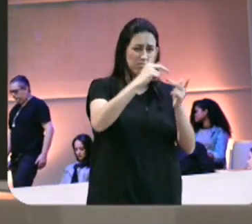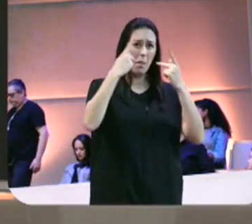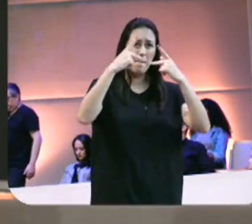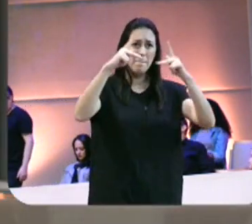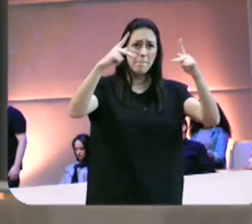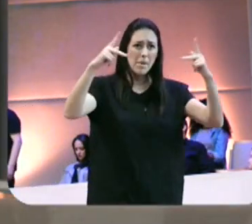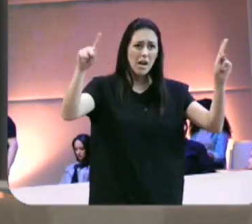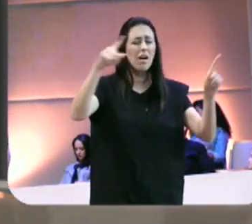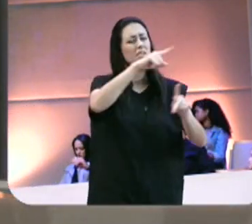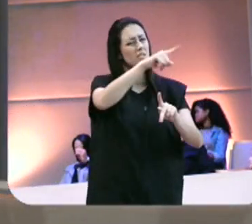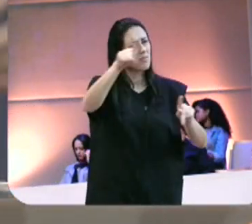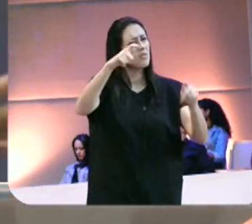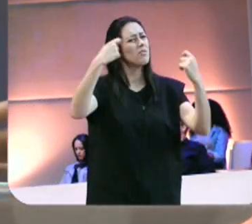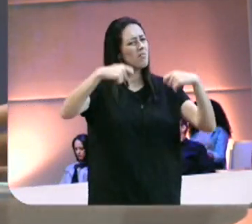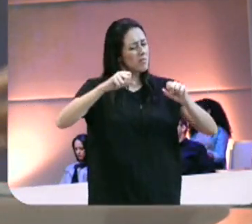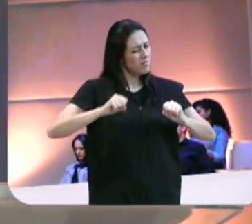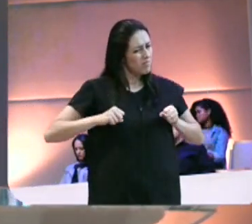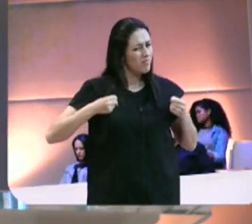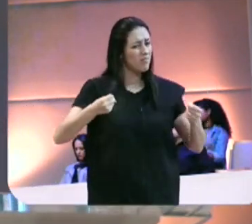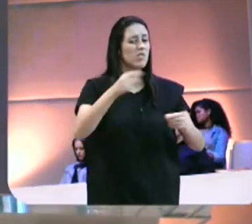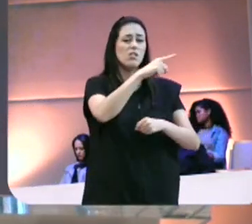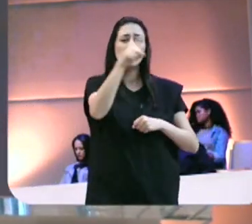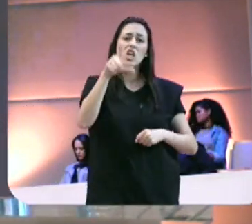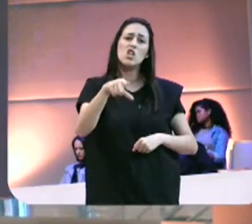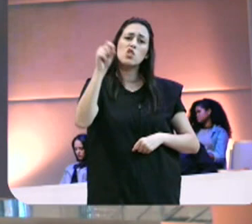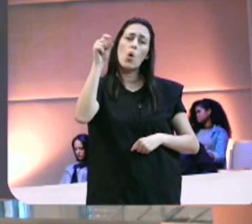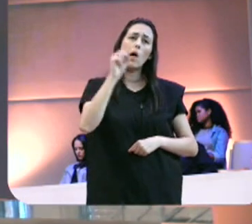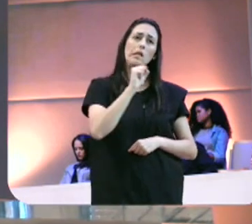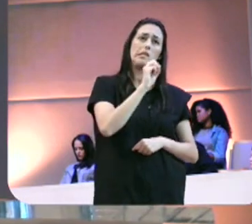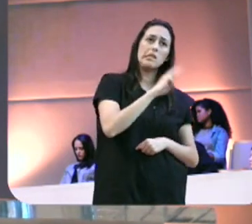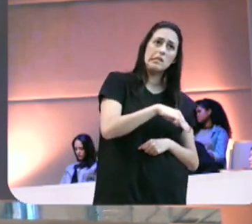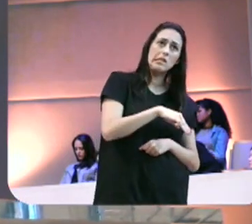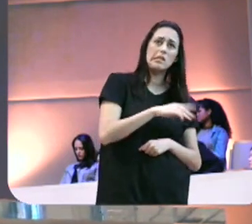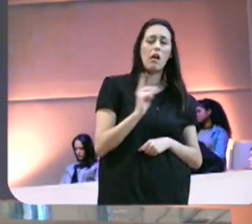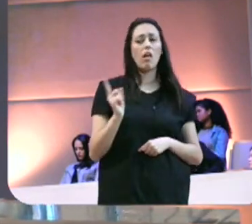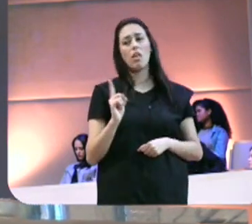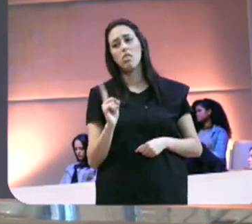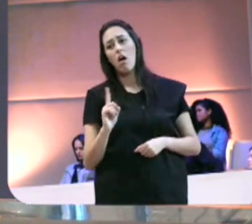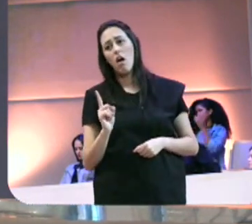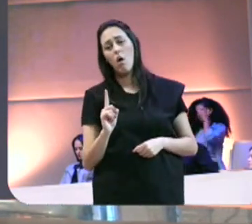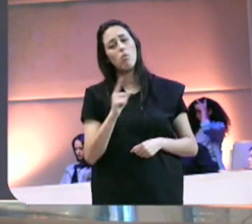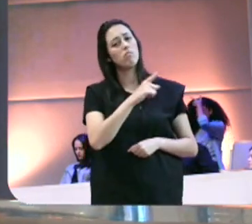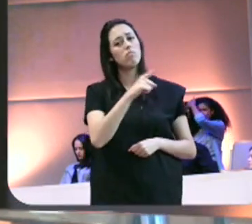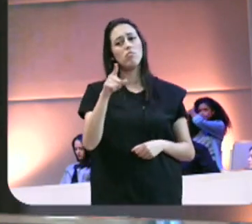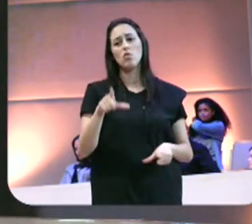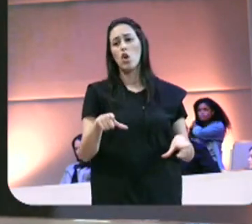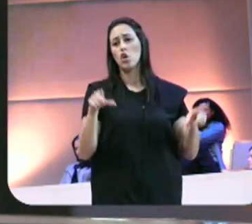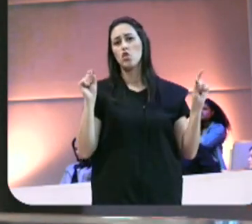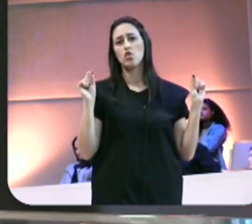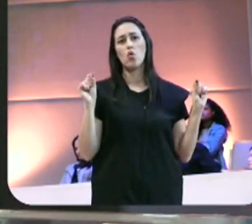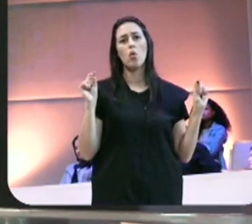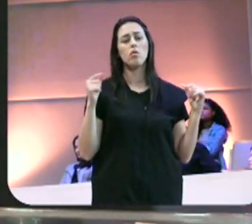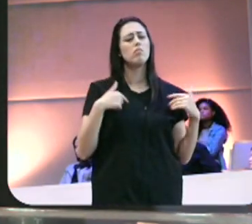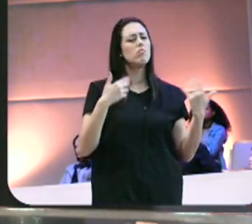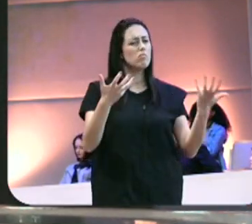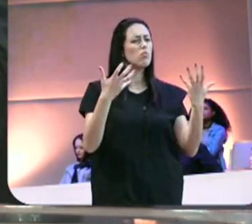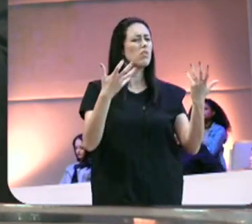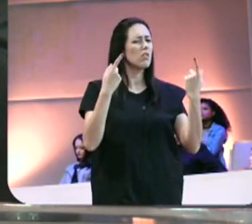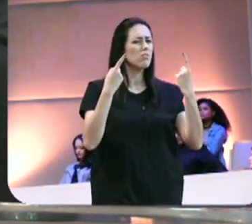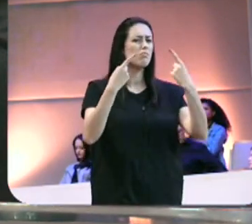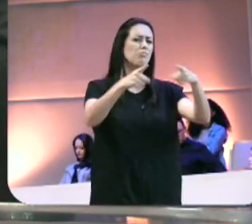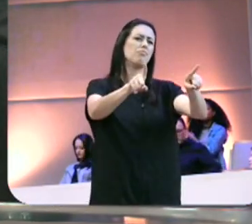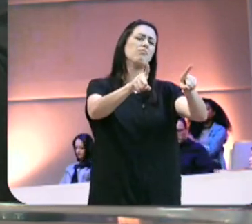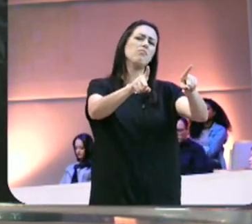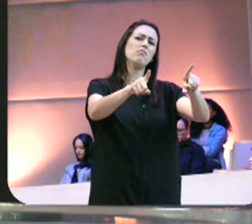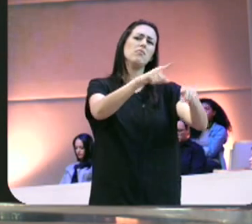respondida. E você pode dizer sim ou não àquilo que você ouviu da palavra de Deus. Eu quero te desafiar a